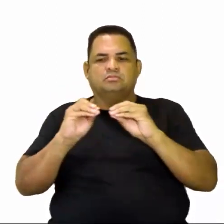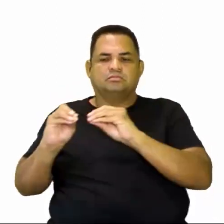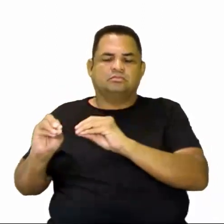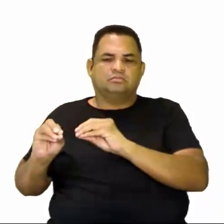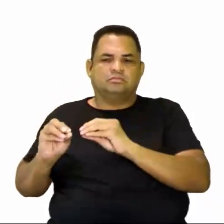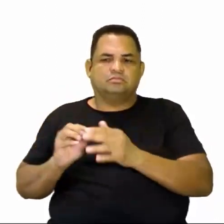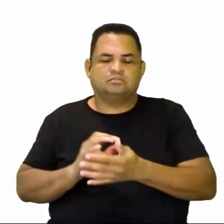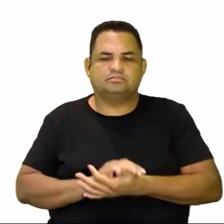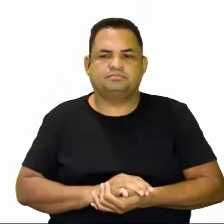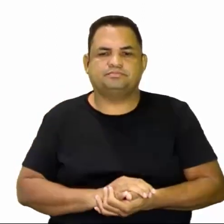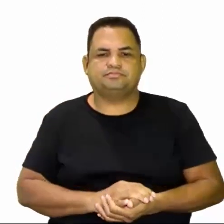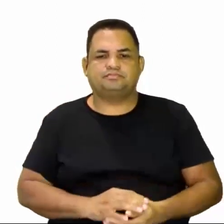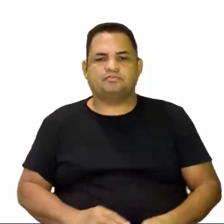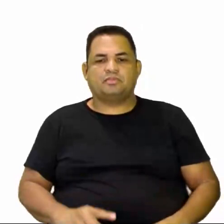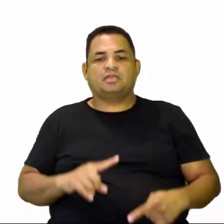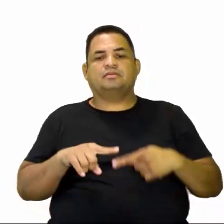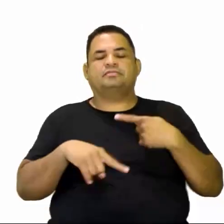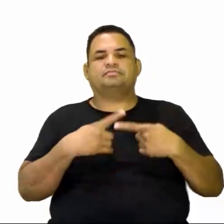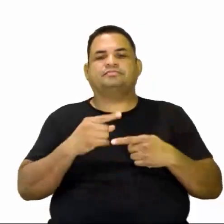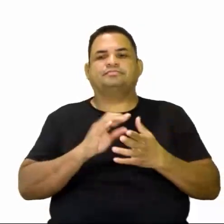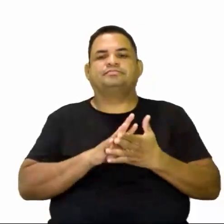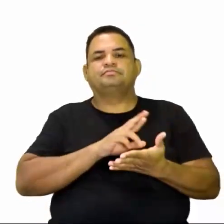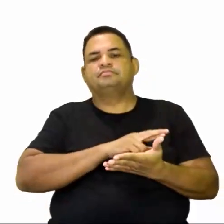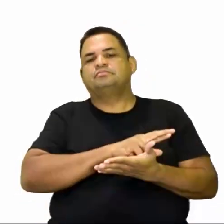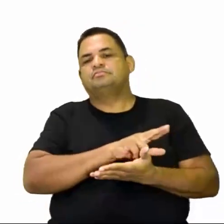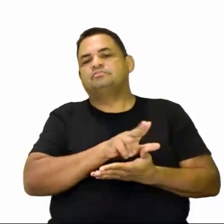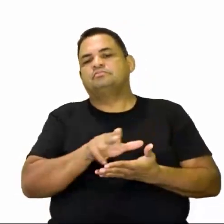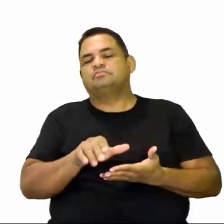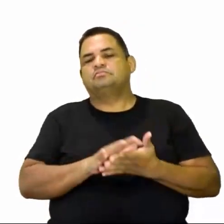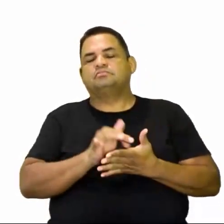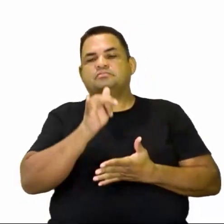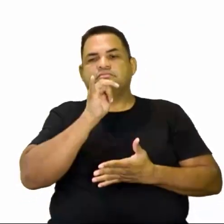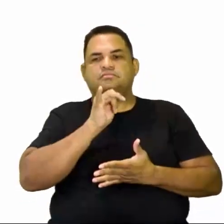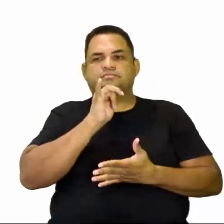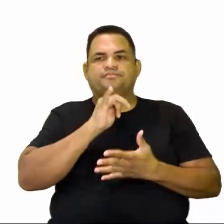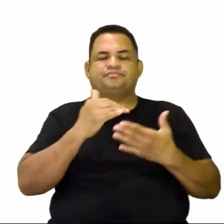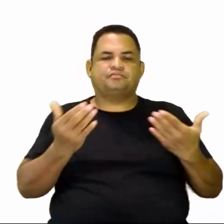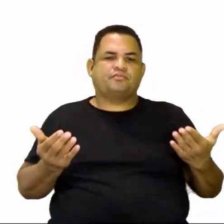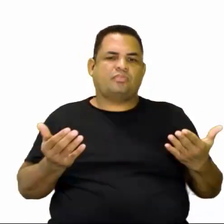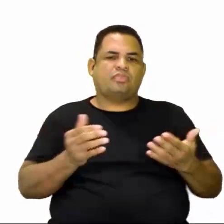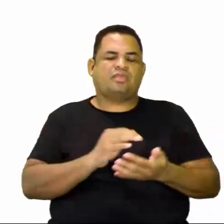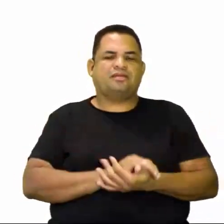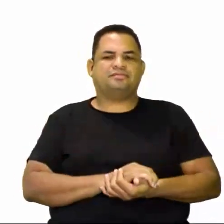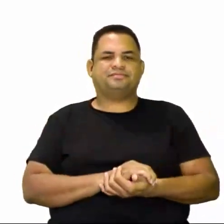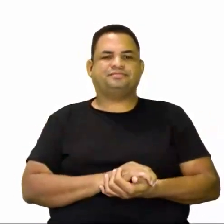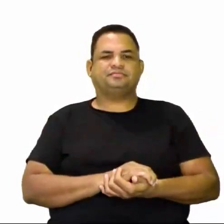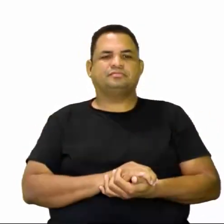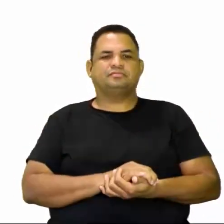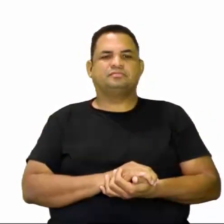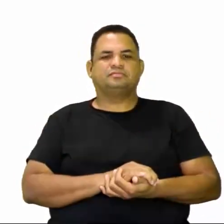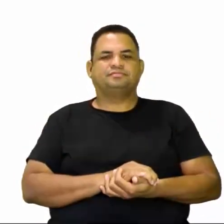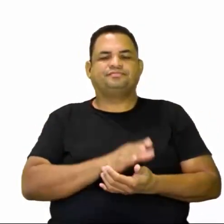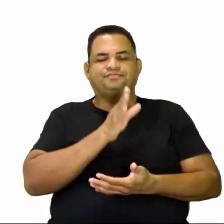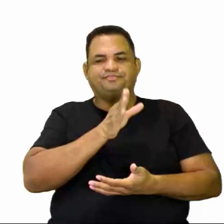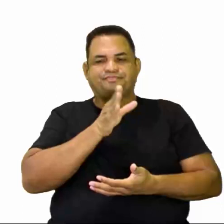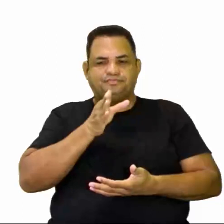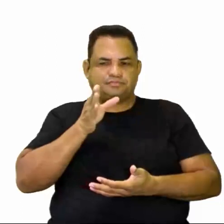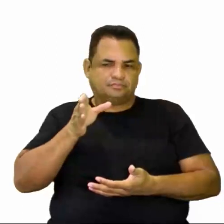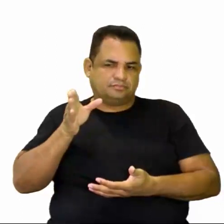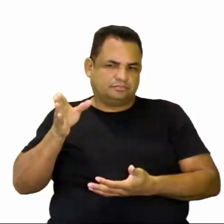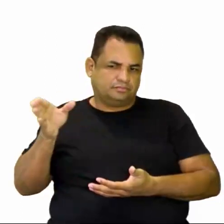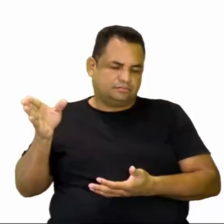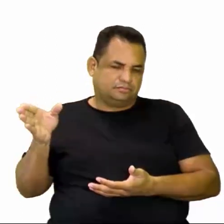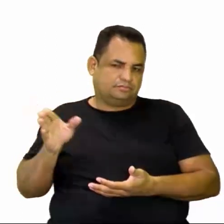aluno, depois de tantos exemplos, né, através das reações, das filas, quer dizer,